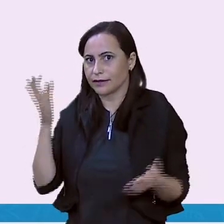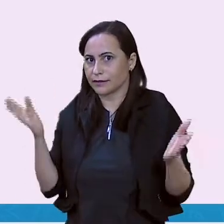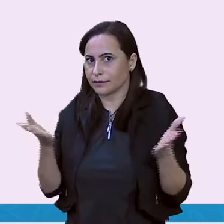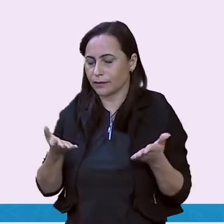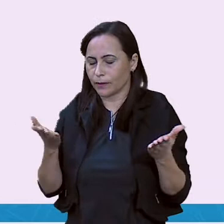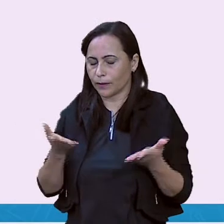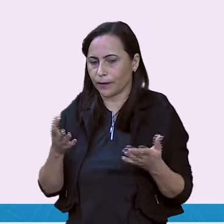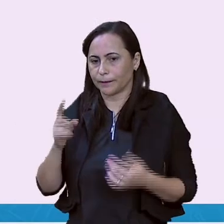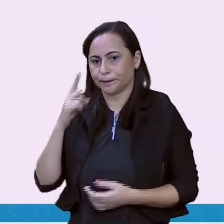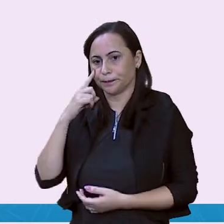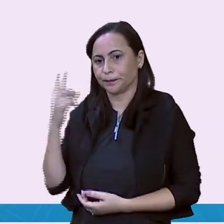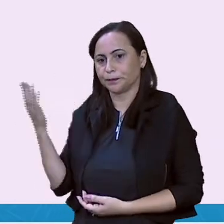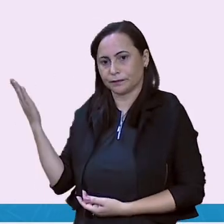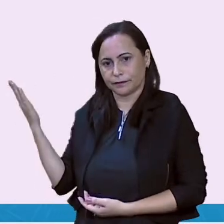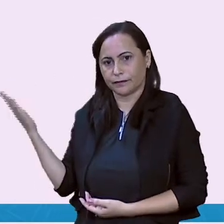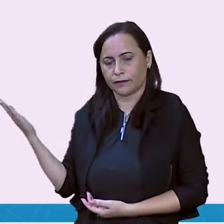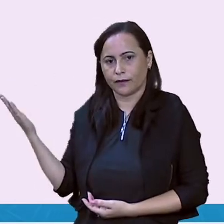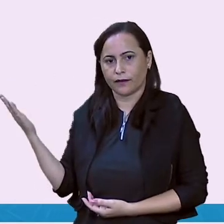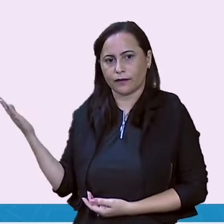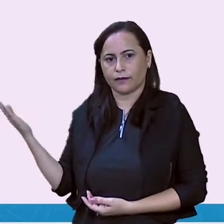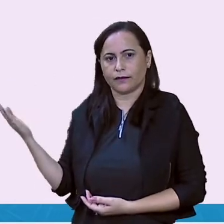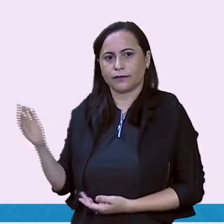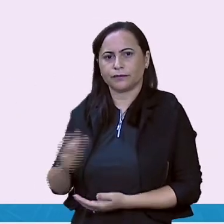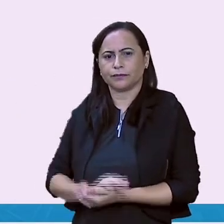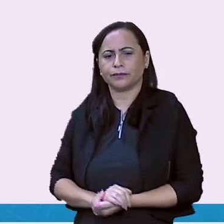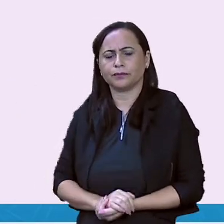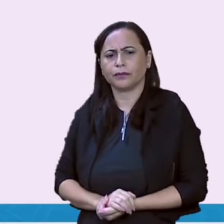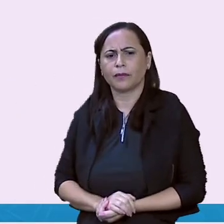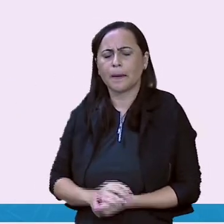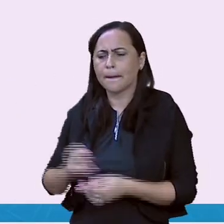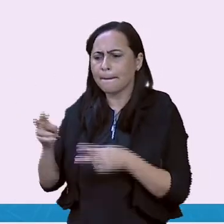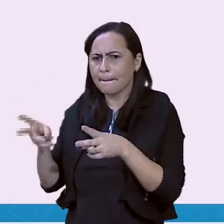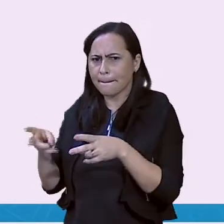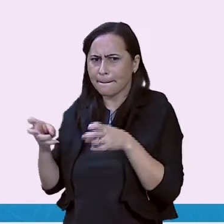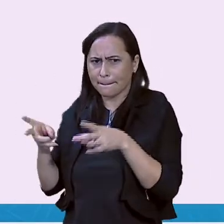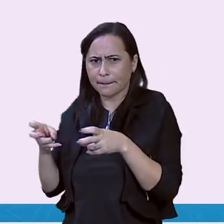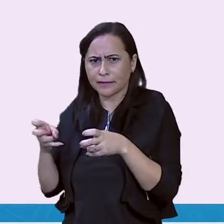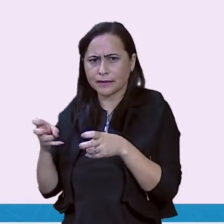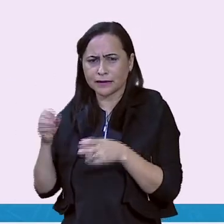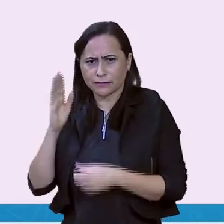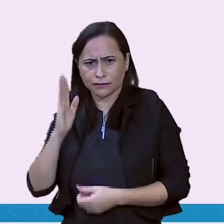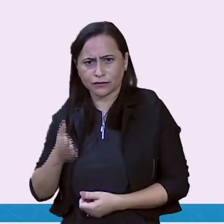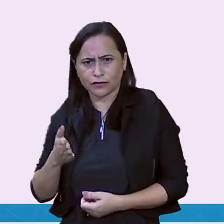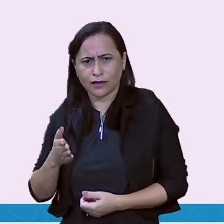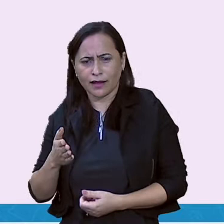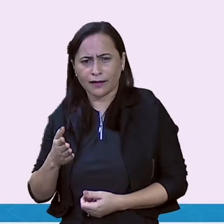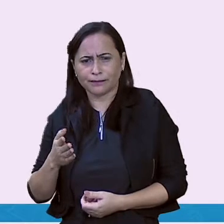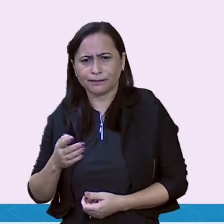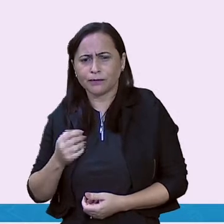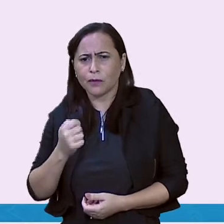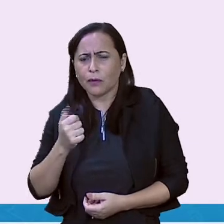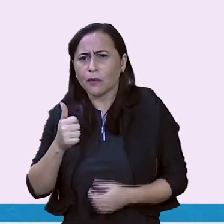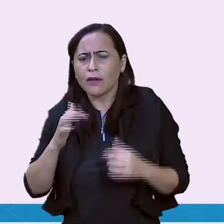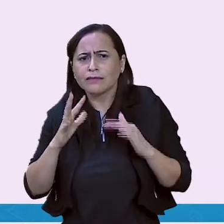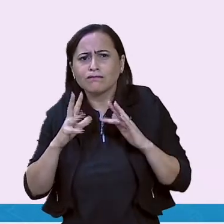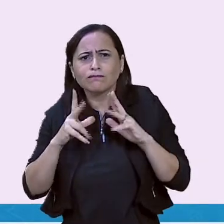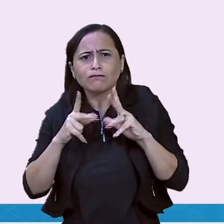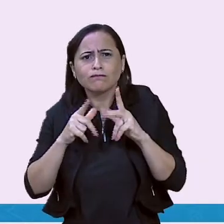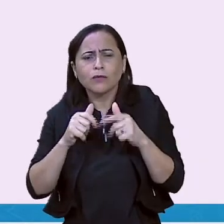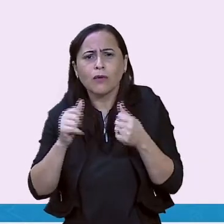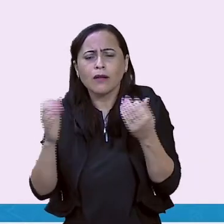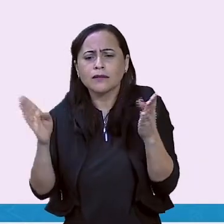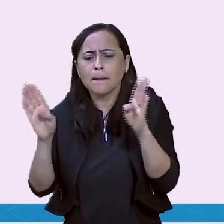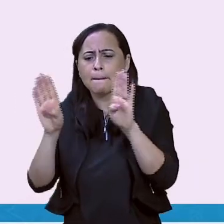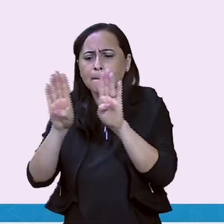nessa situação aqui, ó. Você já notou que quase todas as portas têm a mesma